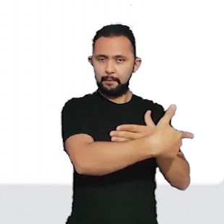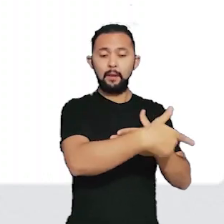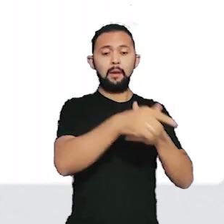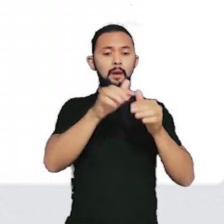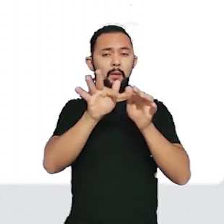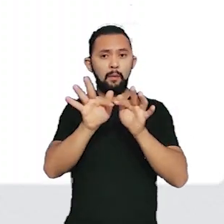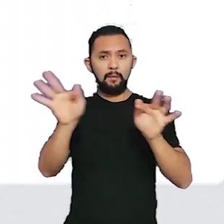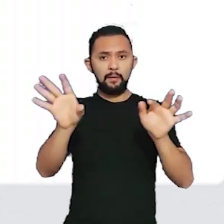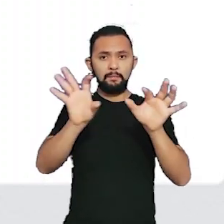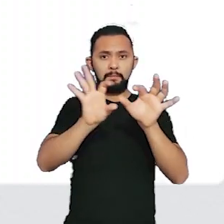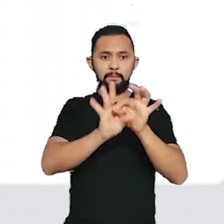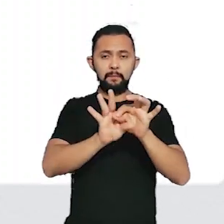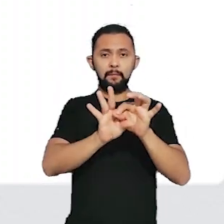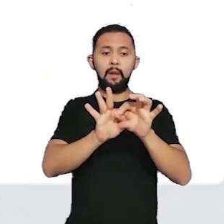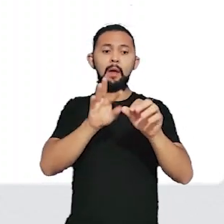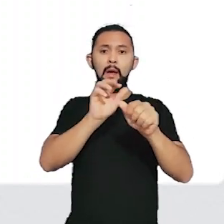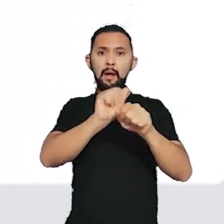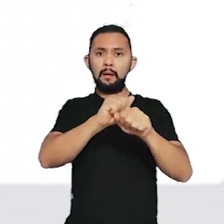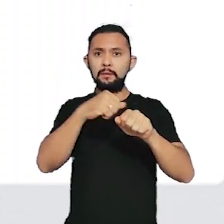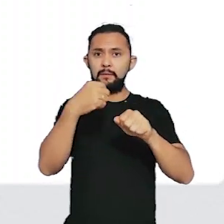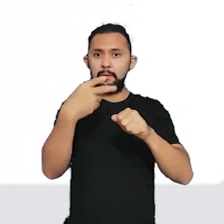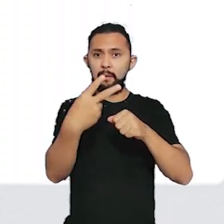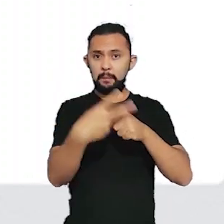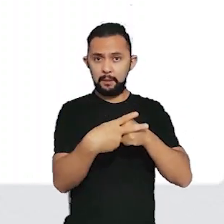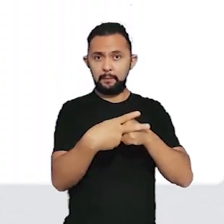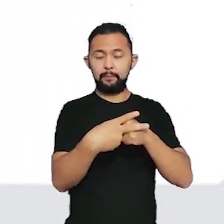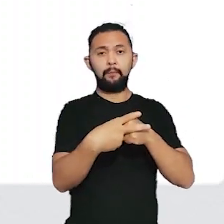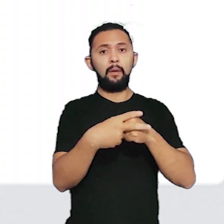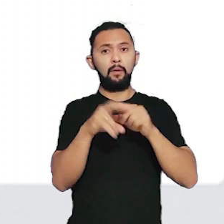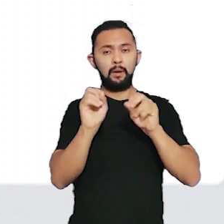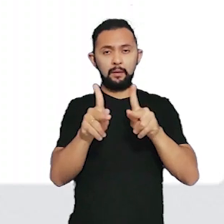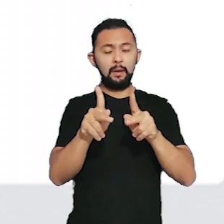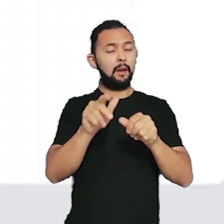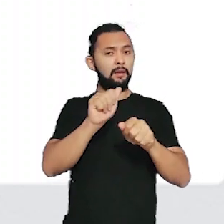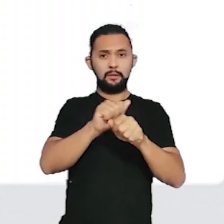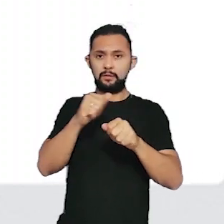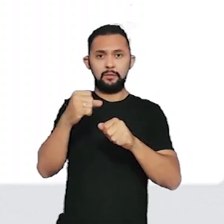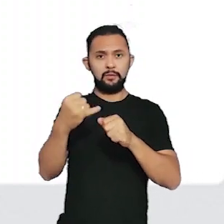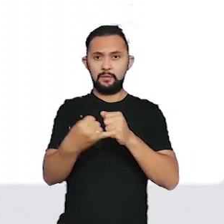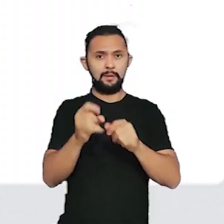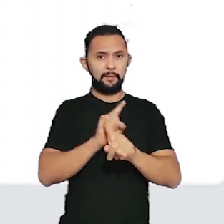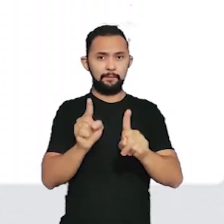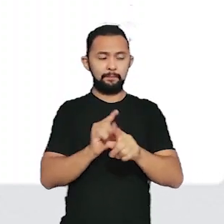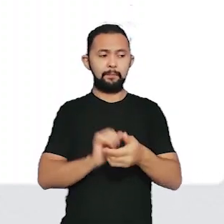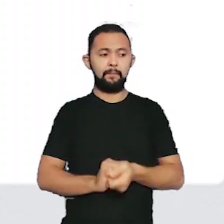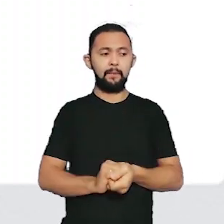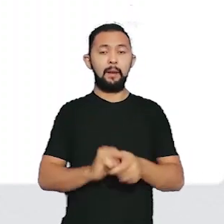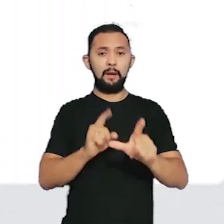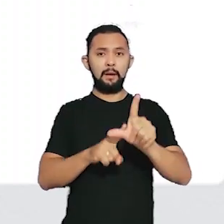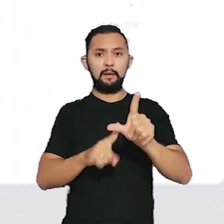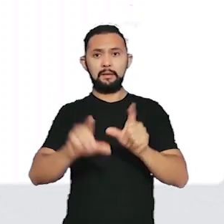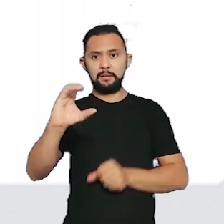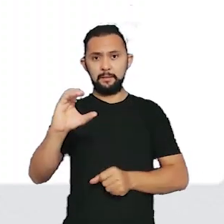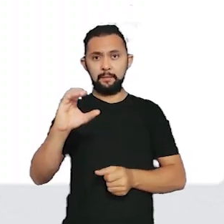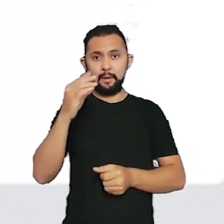uma oração subordinada adverbial e não adjetiva, tá? Susana, que não se sentia